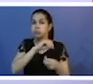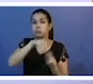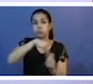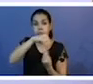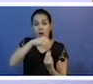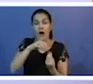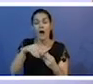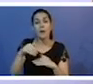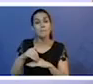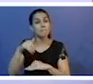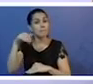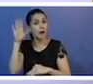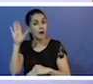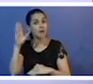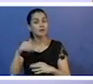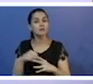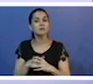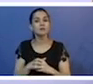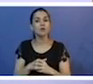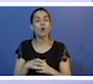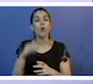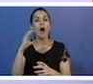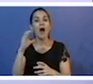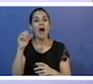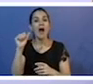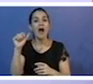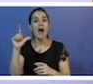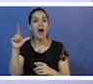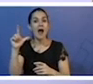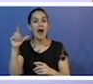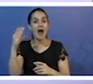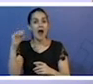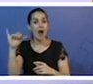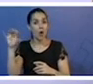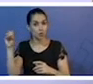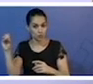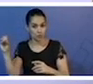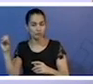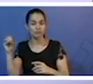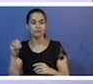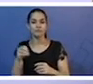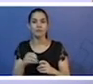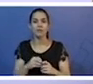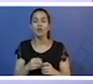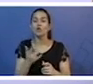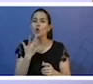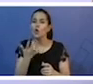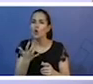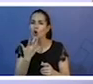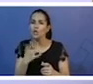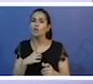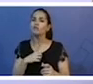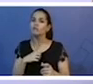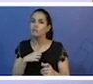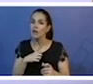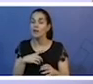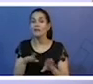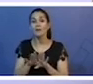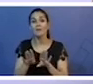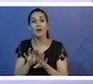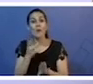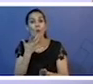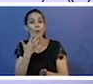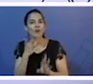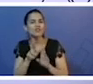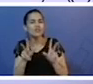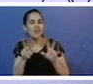está o sulfato de cálcio. No caso dos gizes coloridos, é adicionado também um pigmento para que ele tenha a